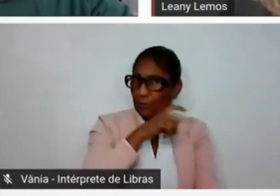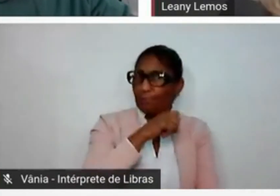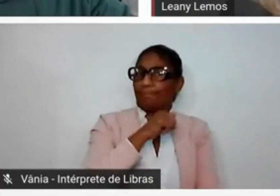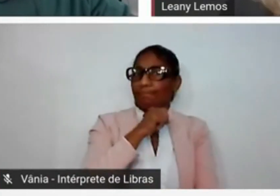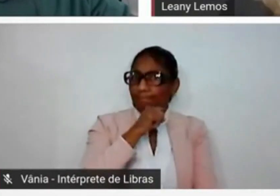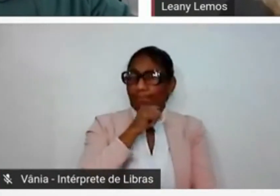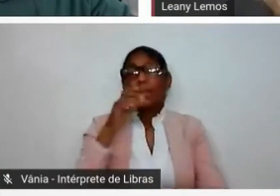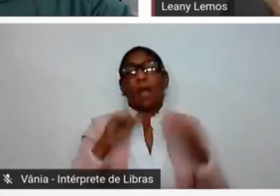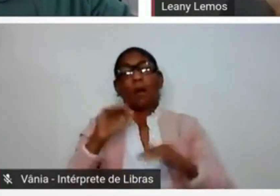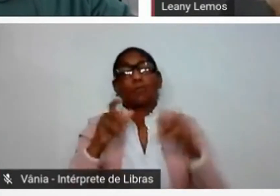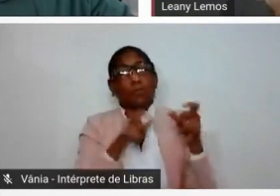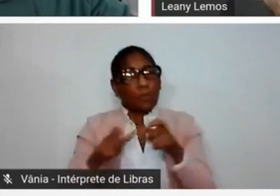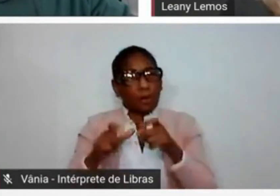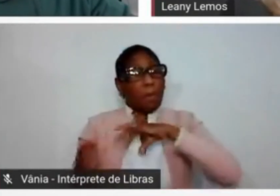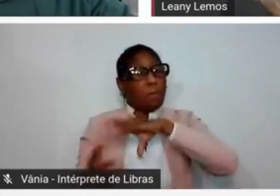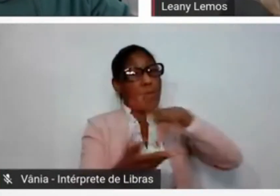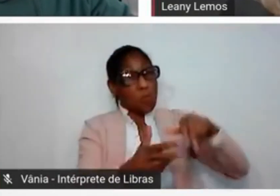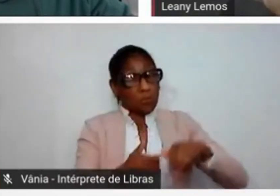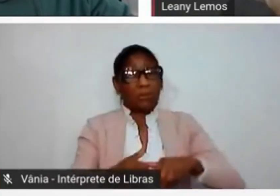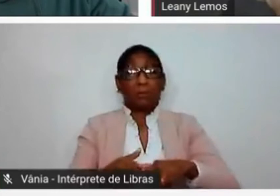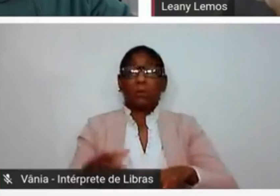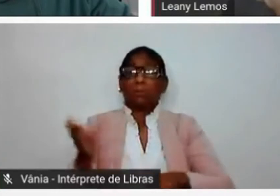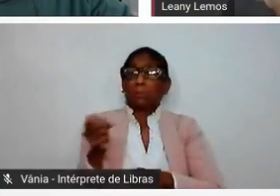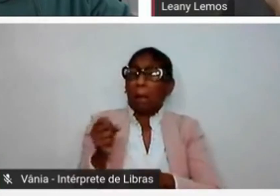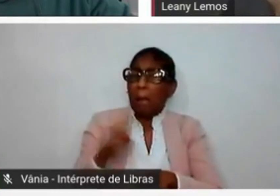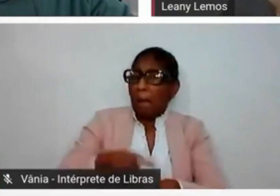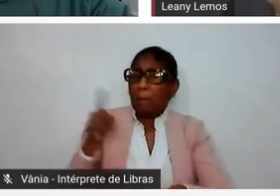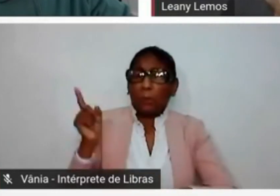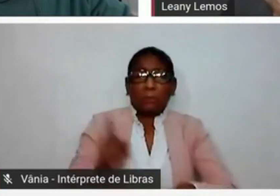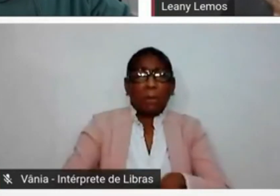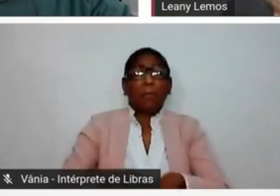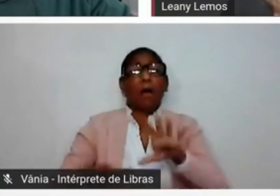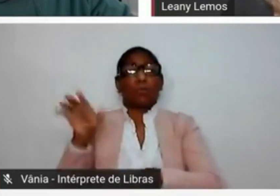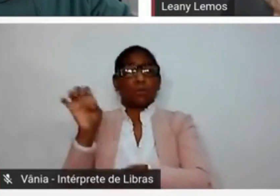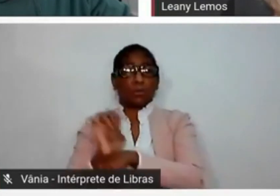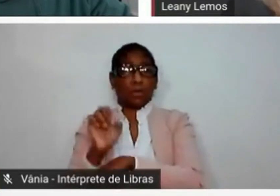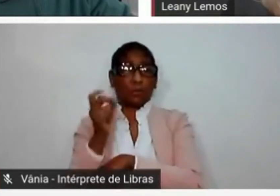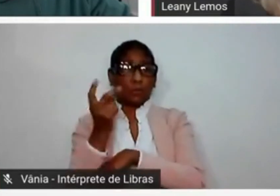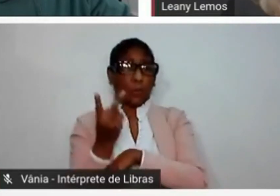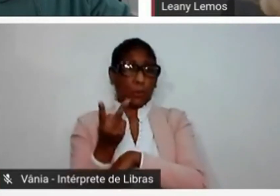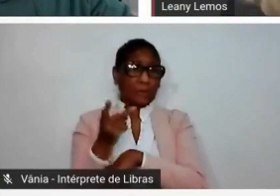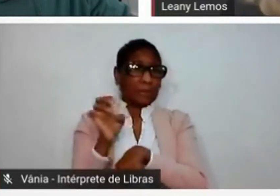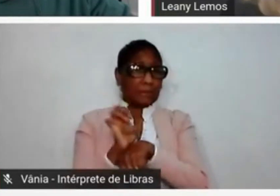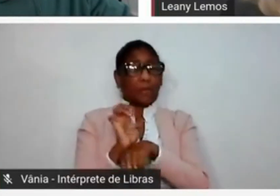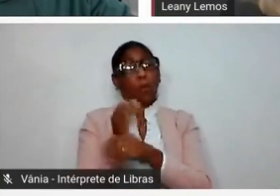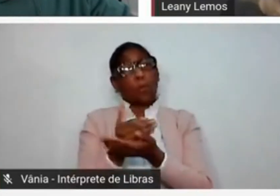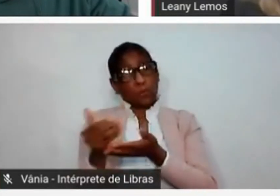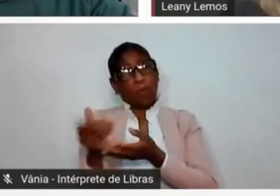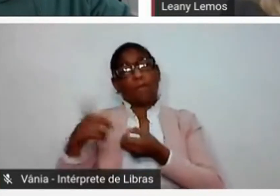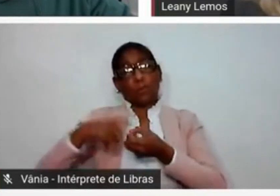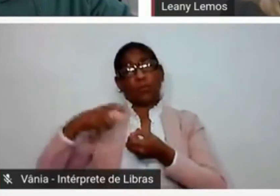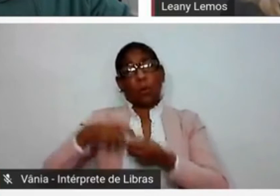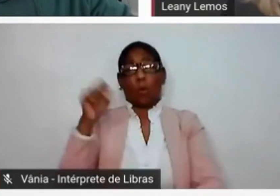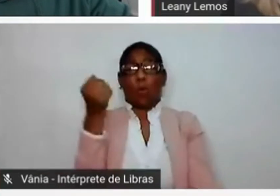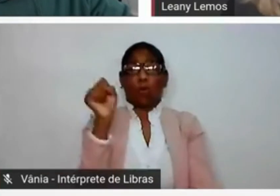muitos lugares do mundo isso levou muito tempo, onde já se retomou, e no Brasil vários estados, né, 2 estados só já iniciaram, e 8 estados